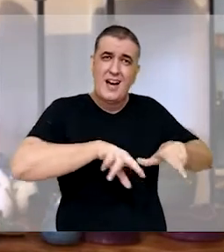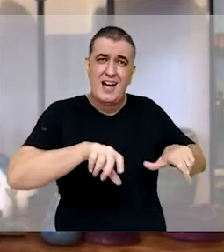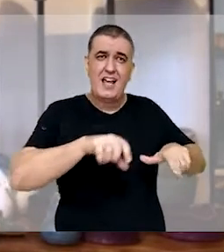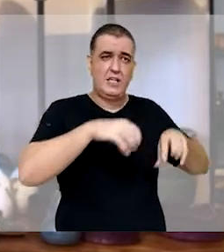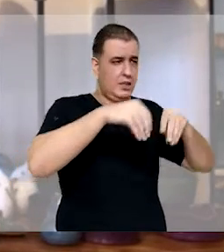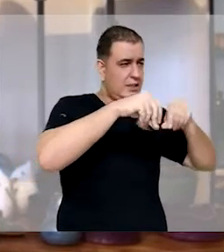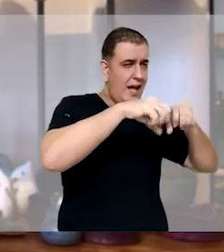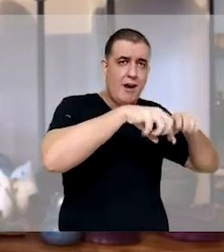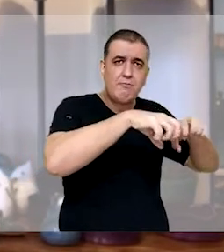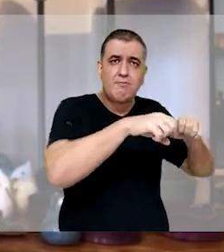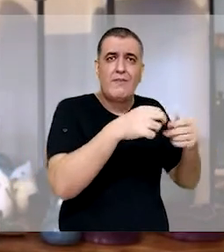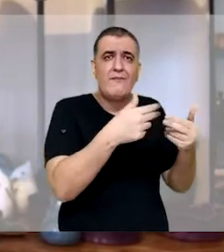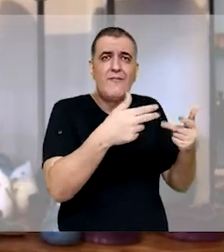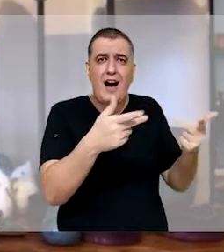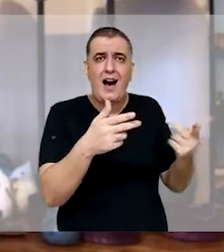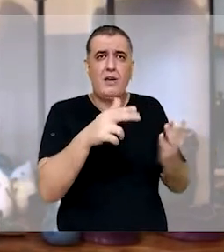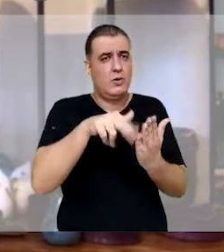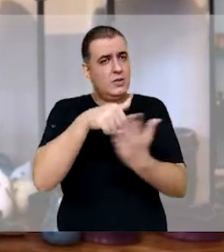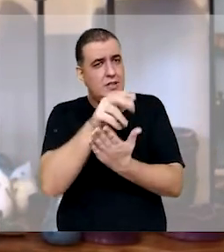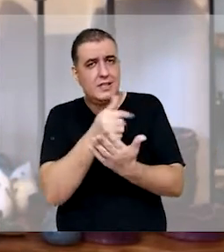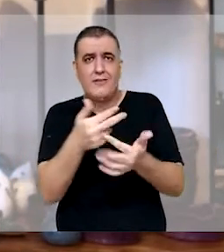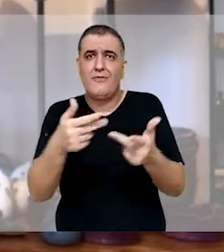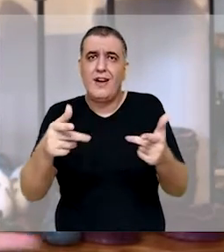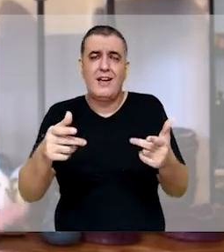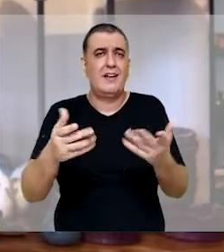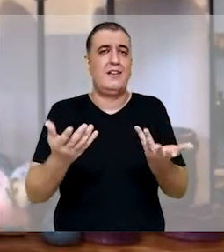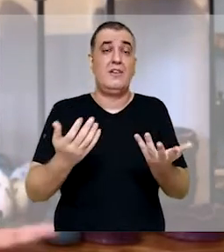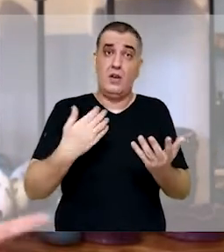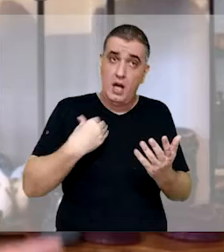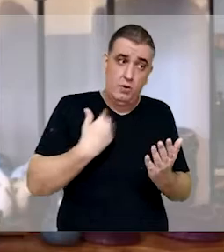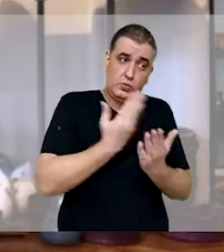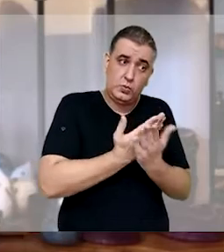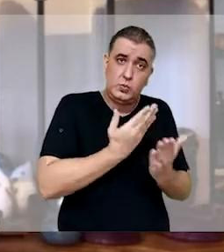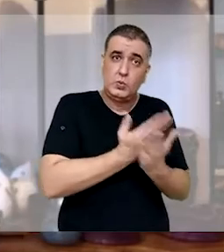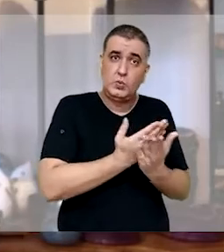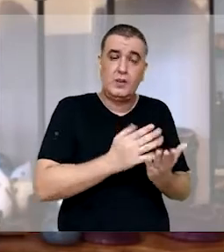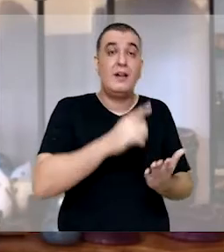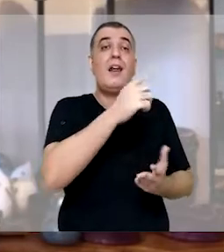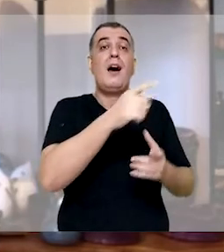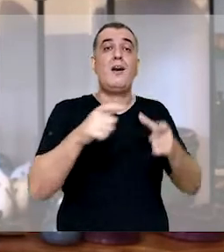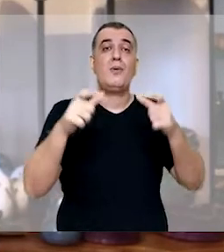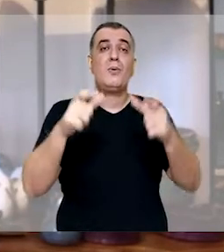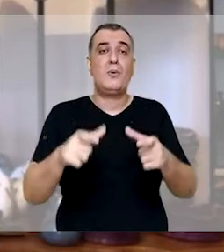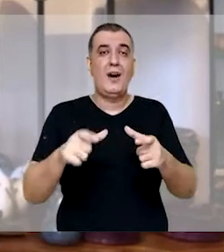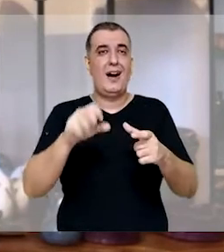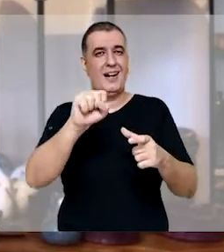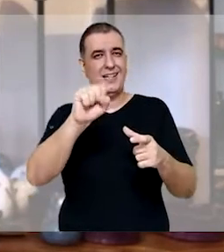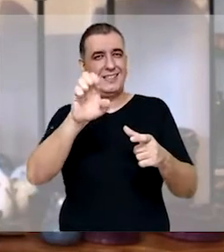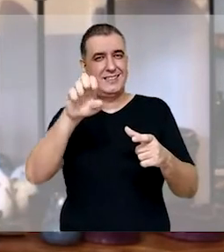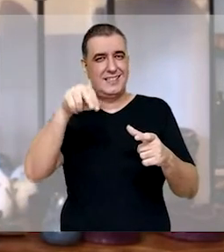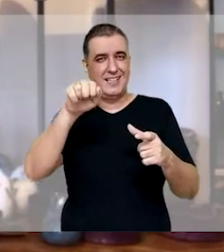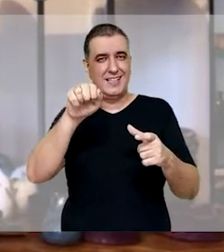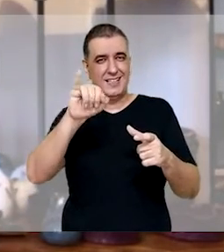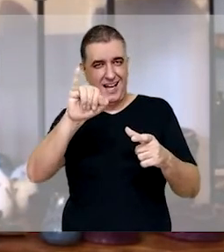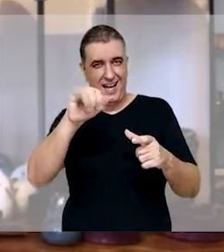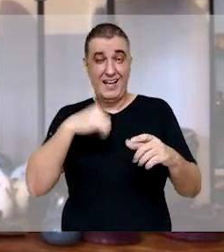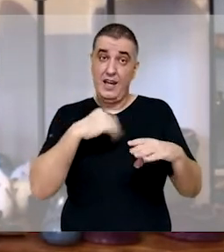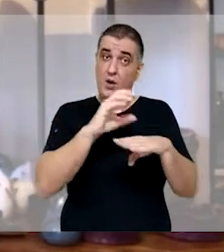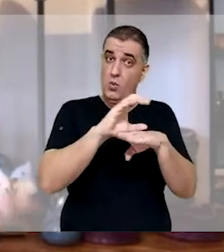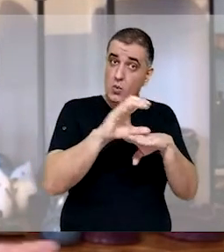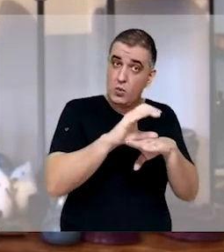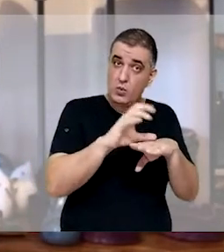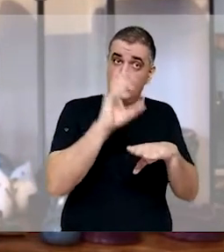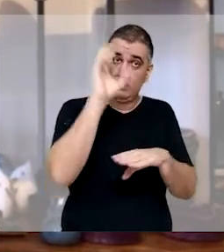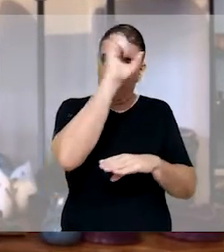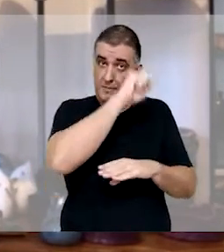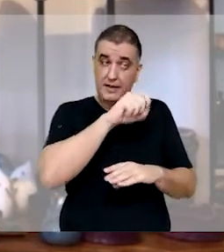vai pesquisar as tintas, que nem a gente não aprendia nada sobre vidrado cerâmico, então eu tive que ir para o Senai. Então eu fiz a minha formação